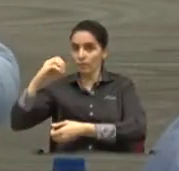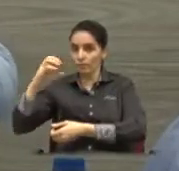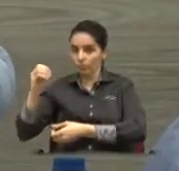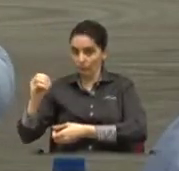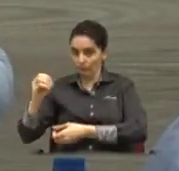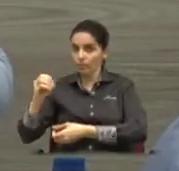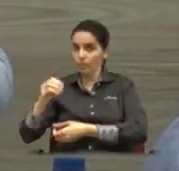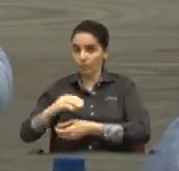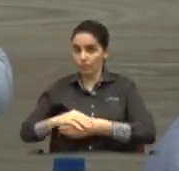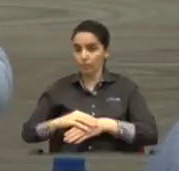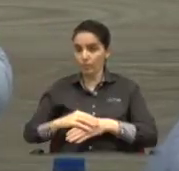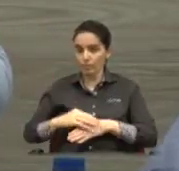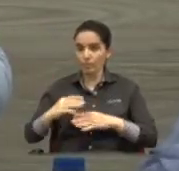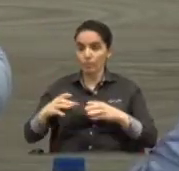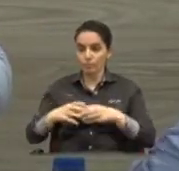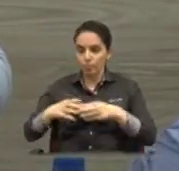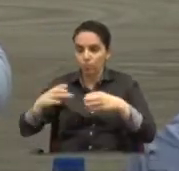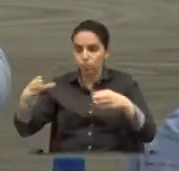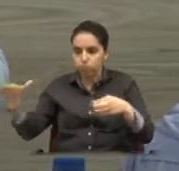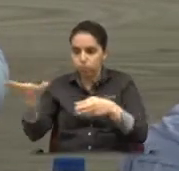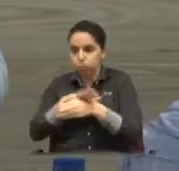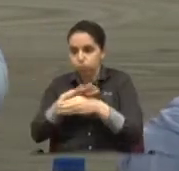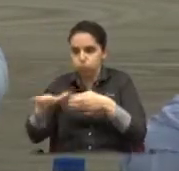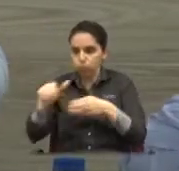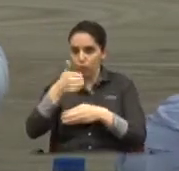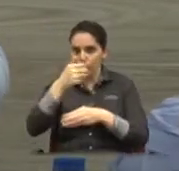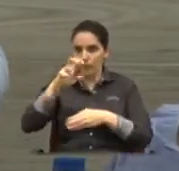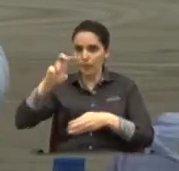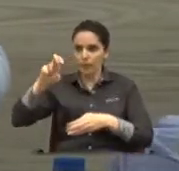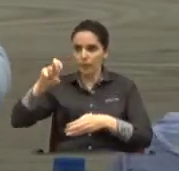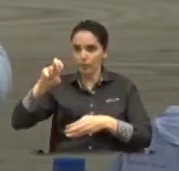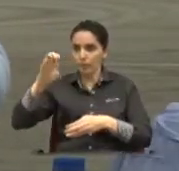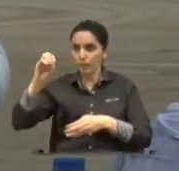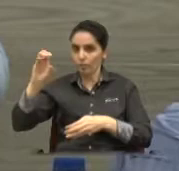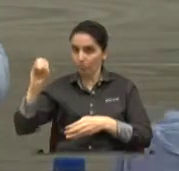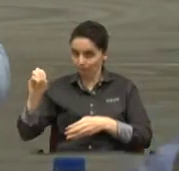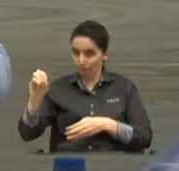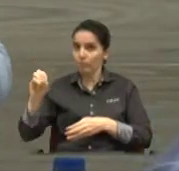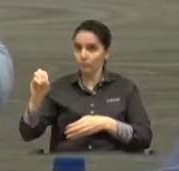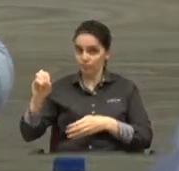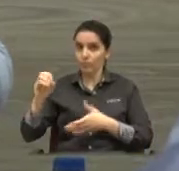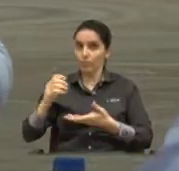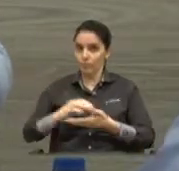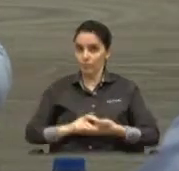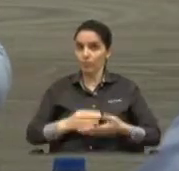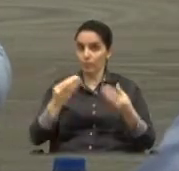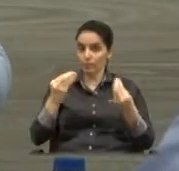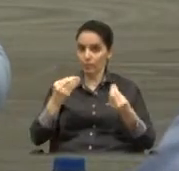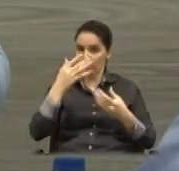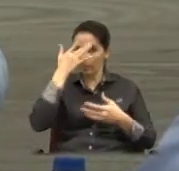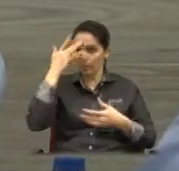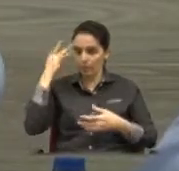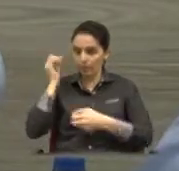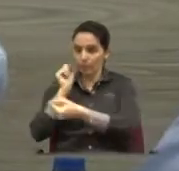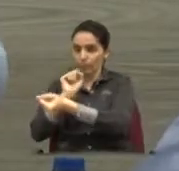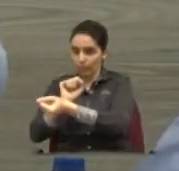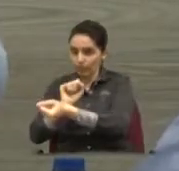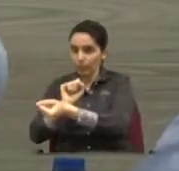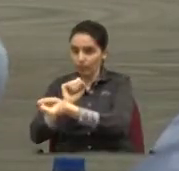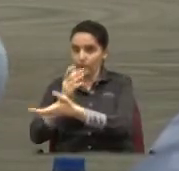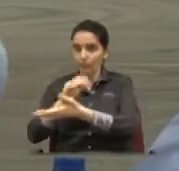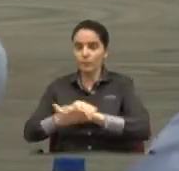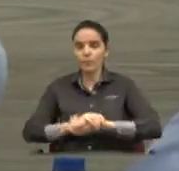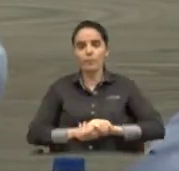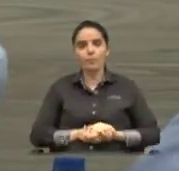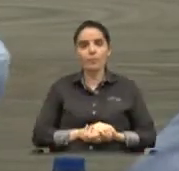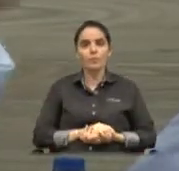chega a 1.500, né, a lotação dele. Então você imagina, é detenção provisória, como o nome já está dizendo, e